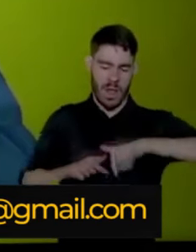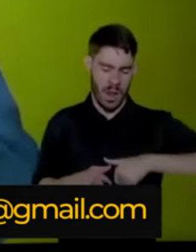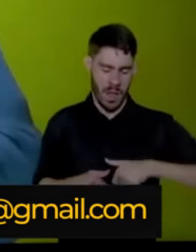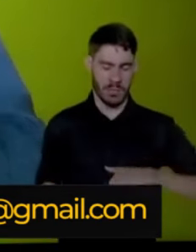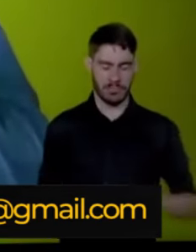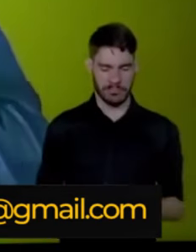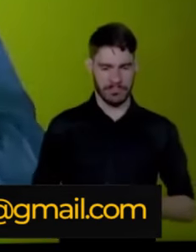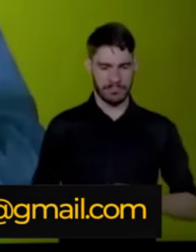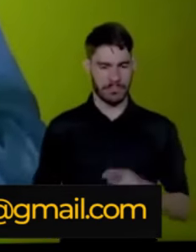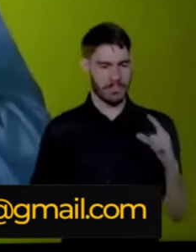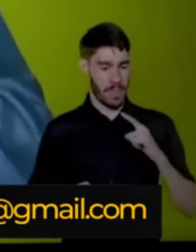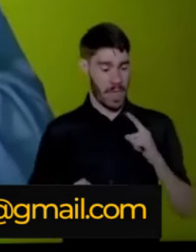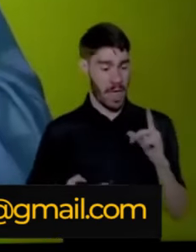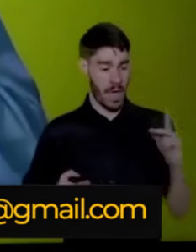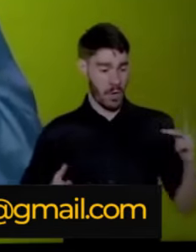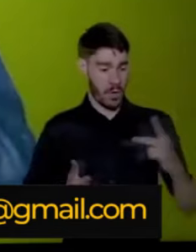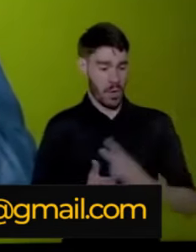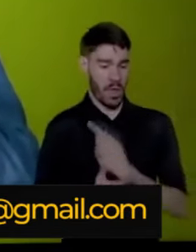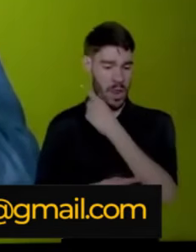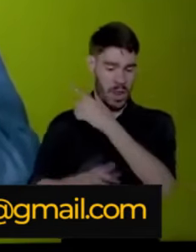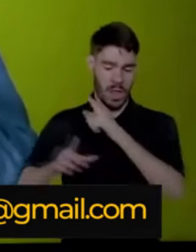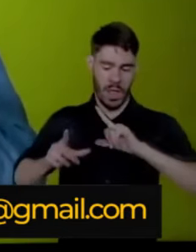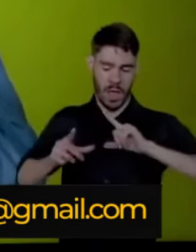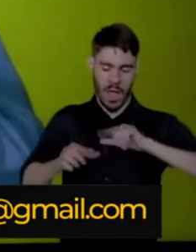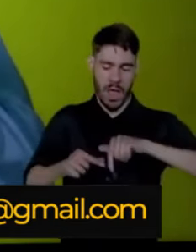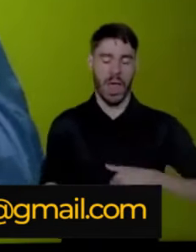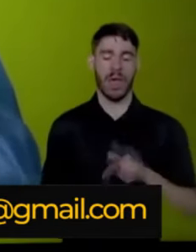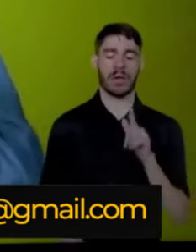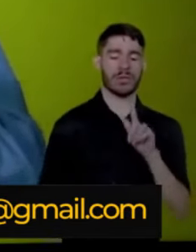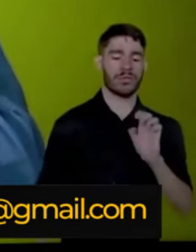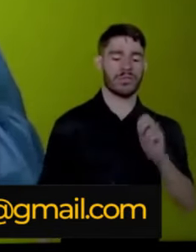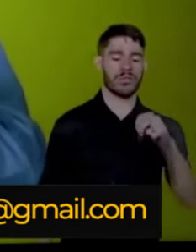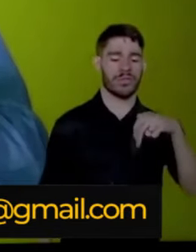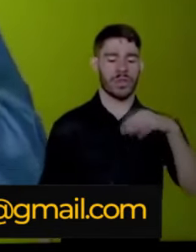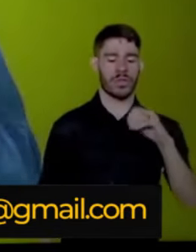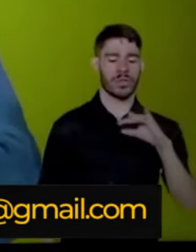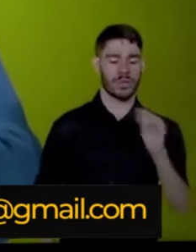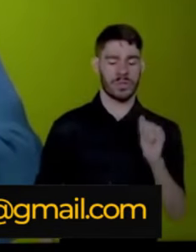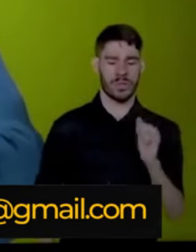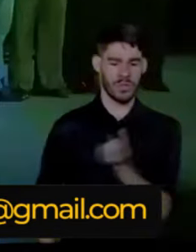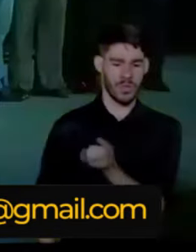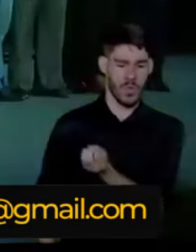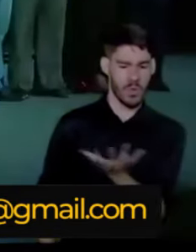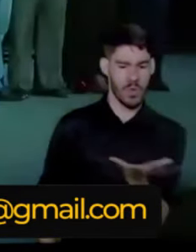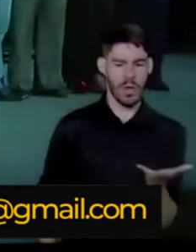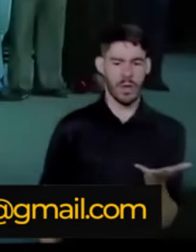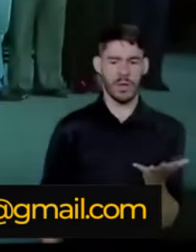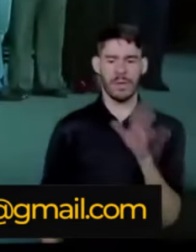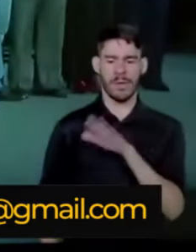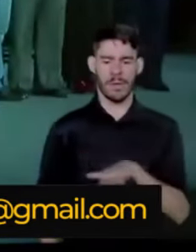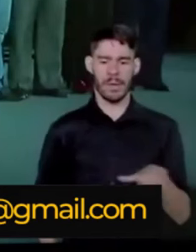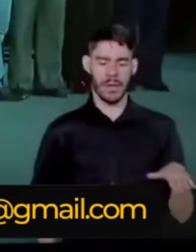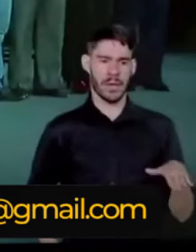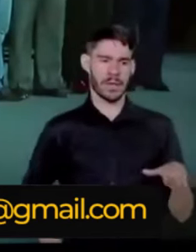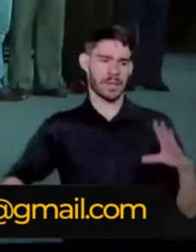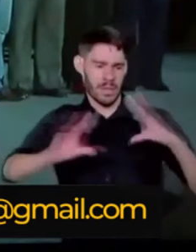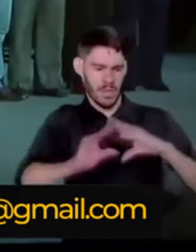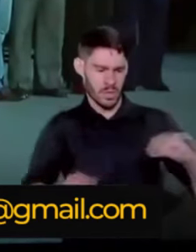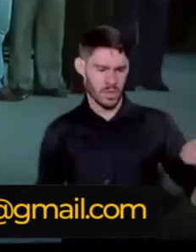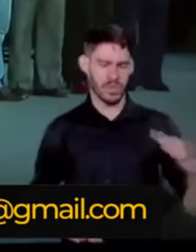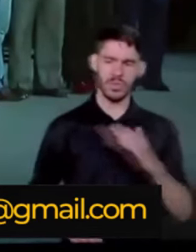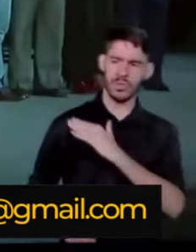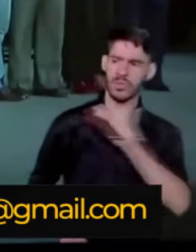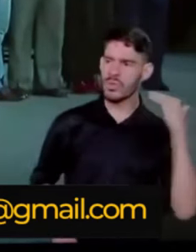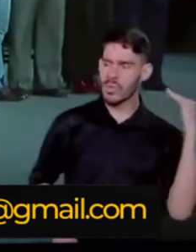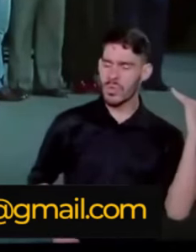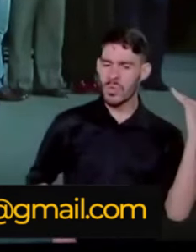o que está acontecendo em Israel é um genocídio são milhares de crianças mortas milhares desaparecidas e